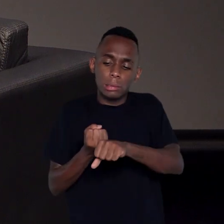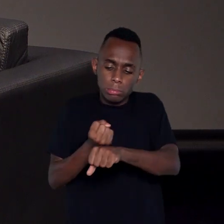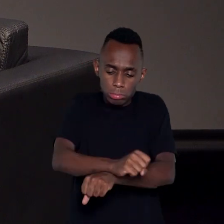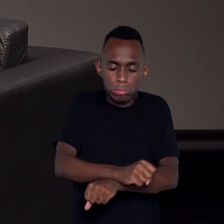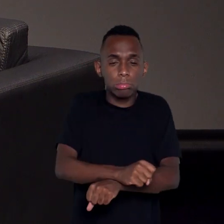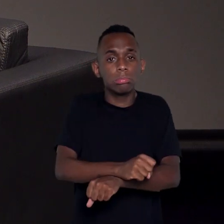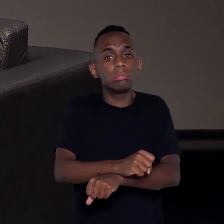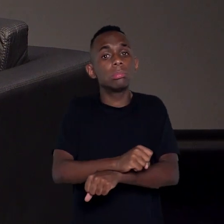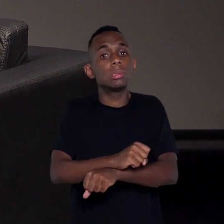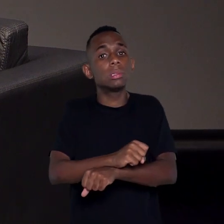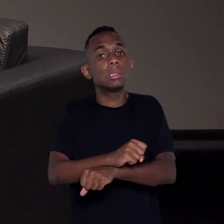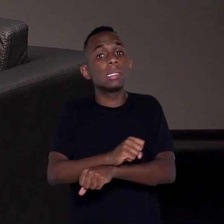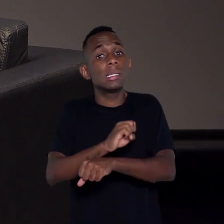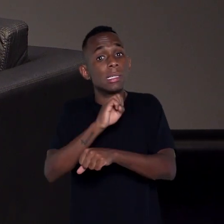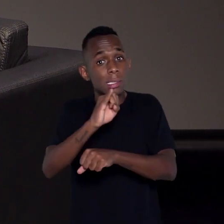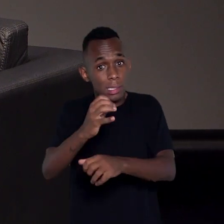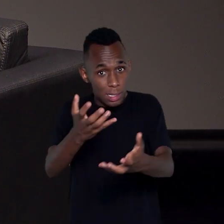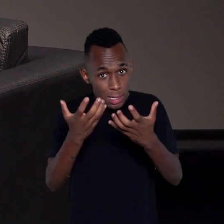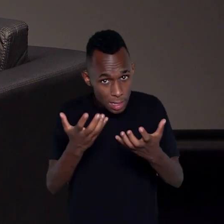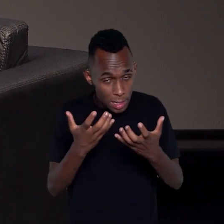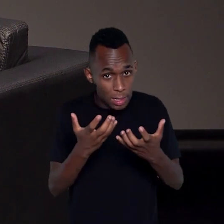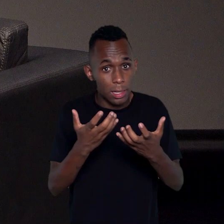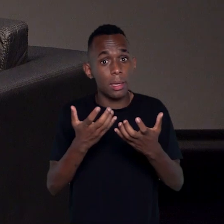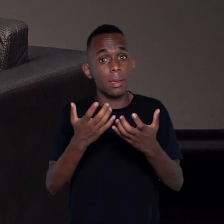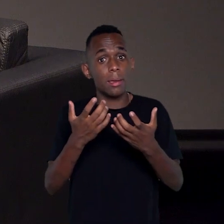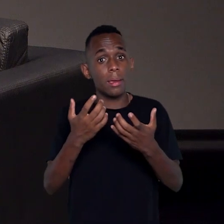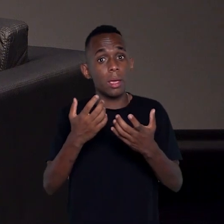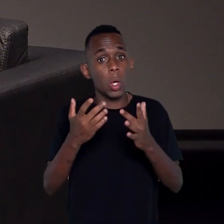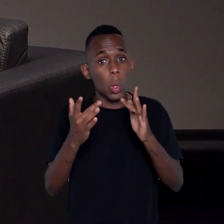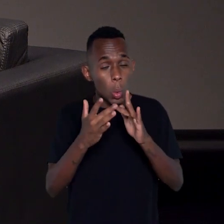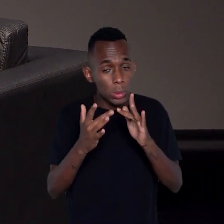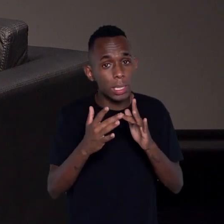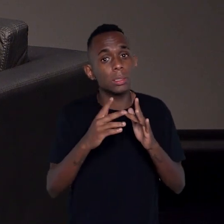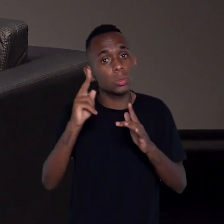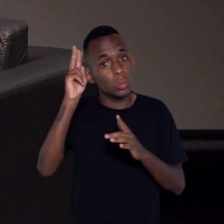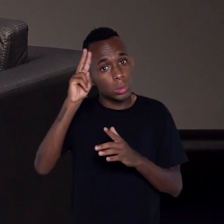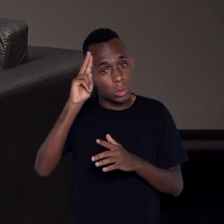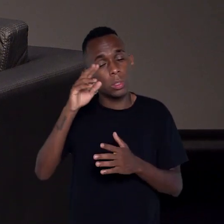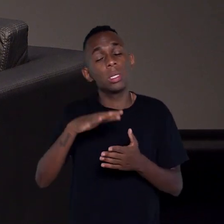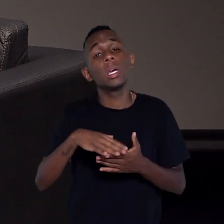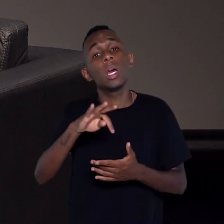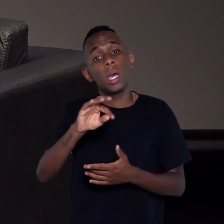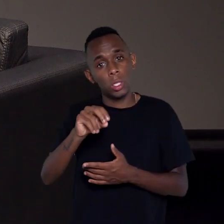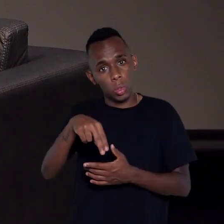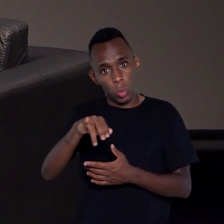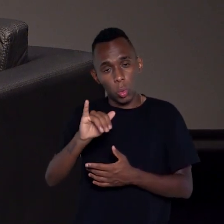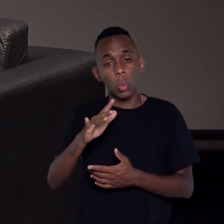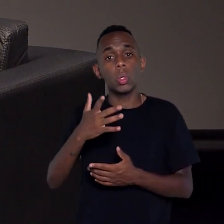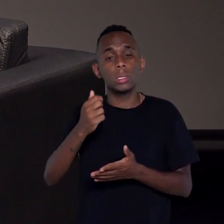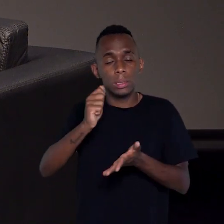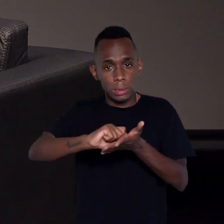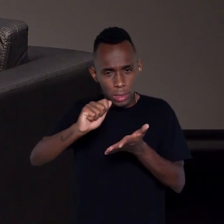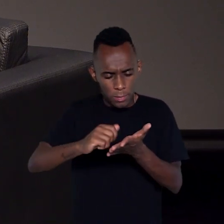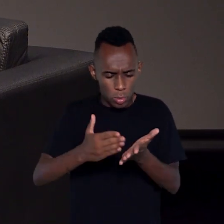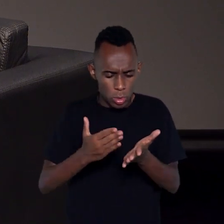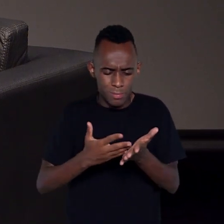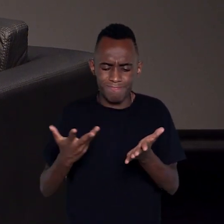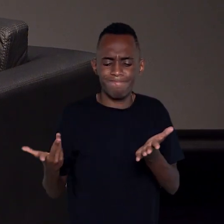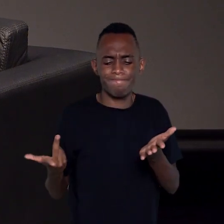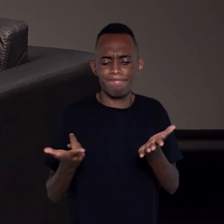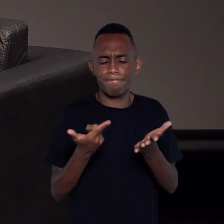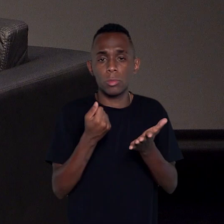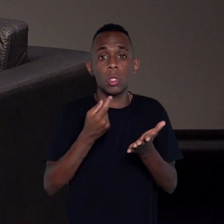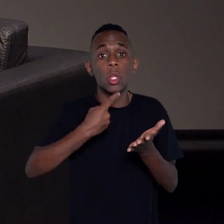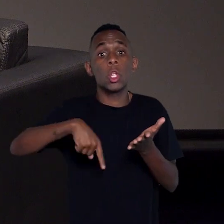específica, se a gente quiser acessar essa história, a Toni nos escreveu esse livro mágico, né,